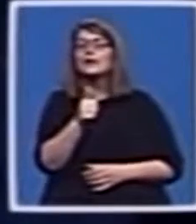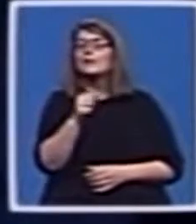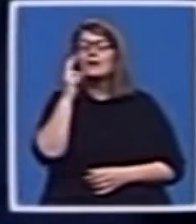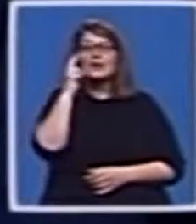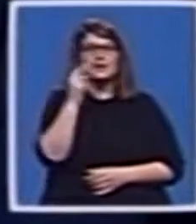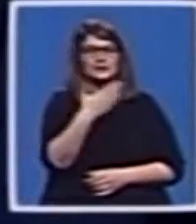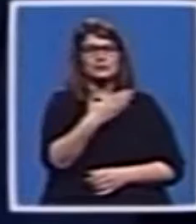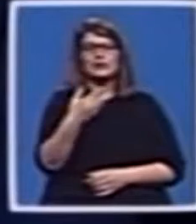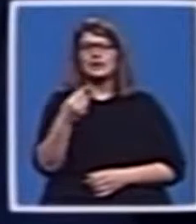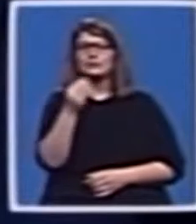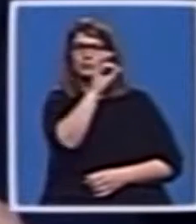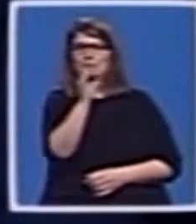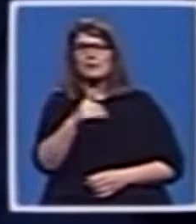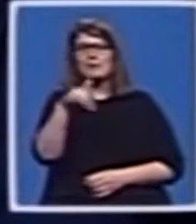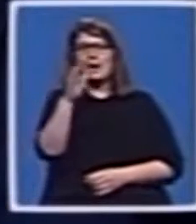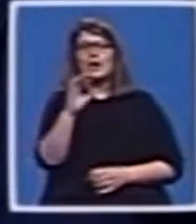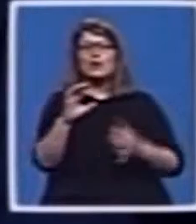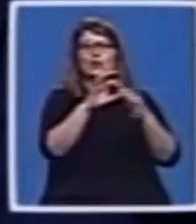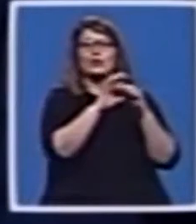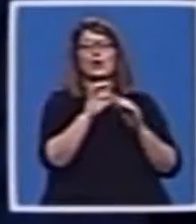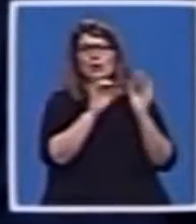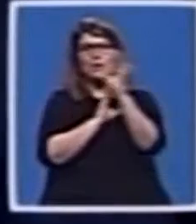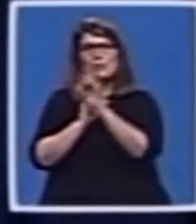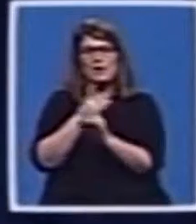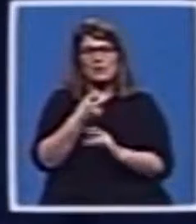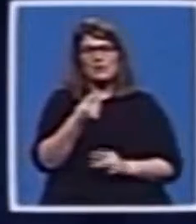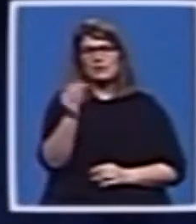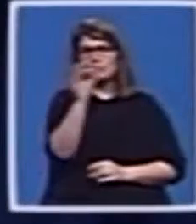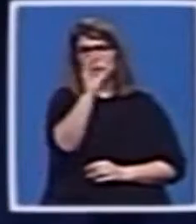132 países acima de 90%